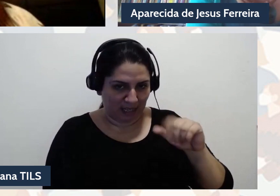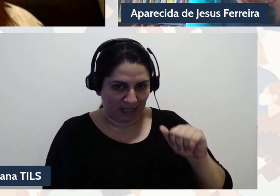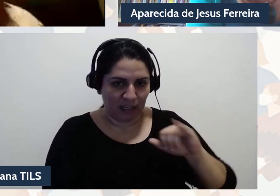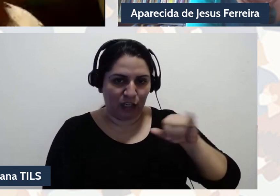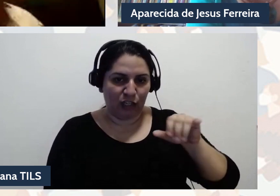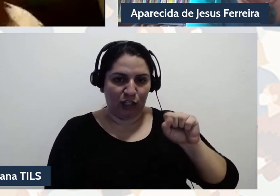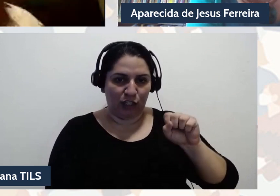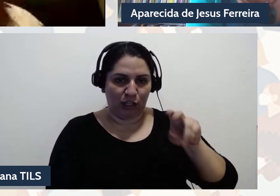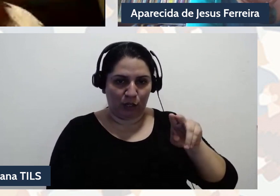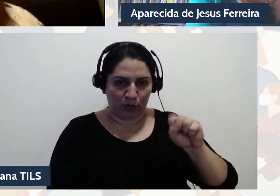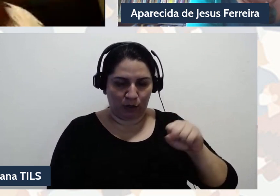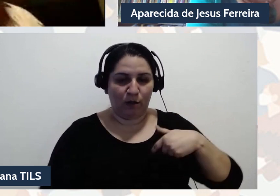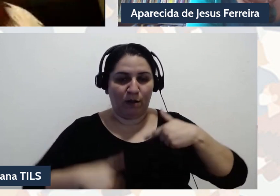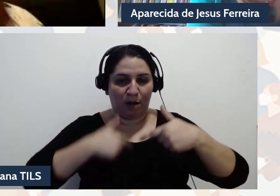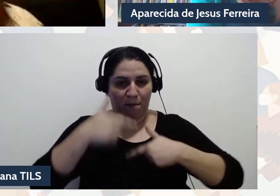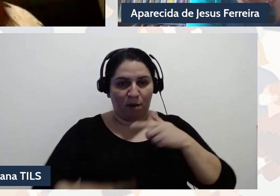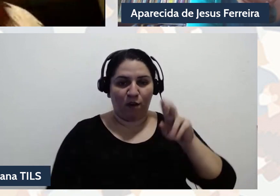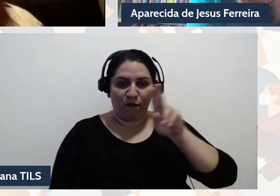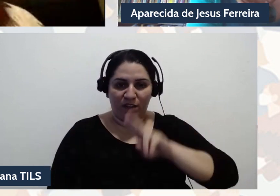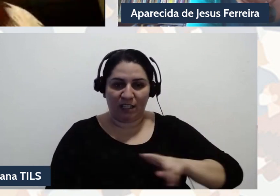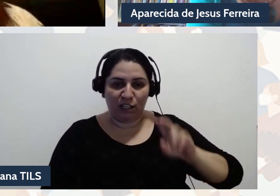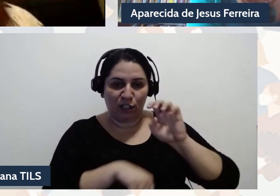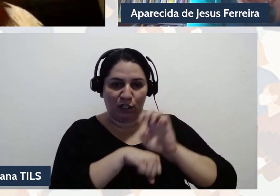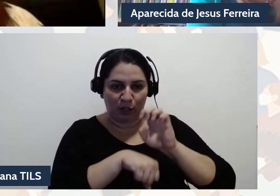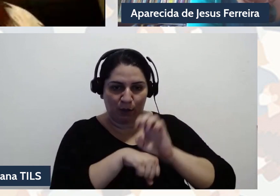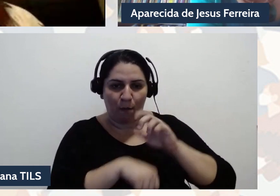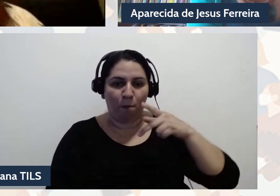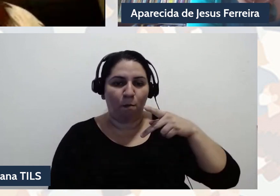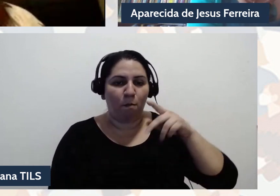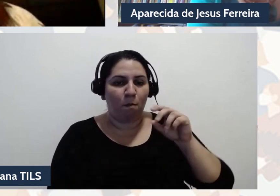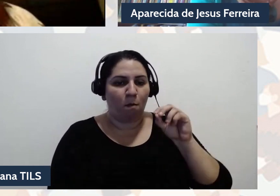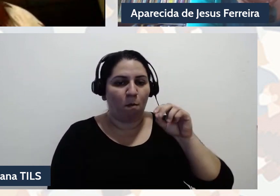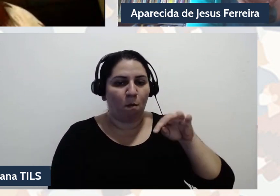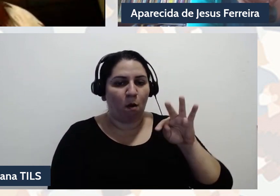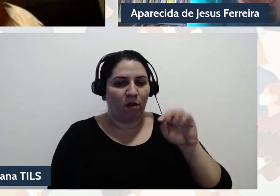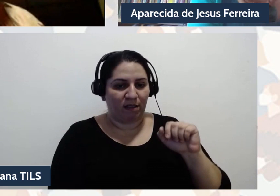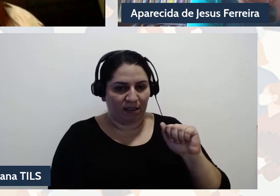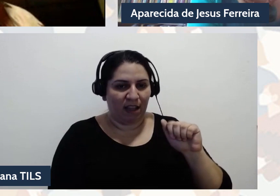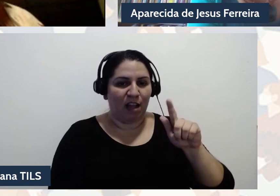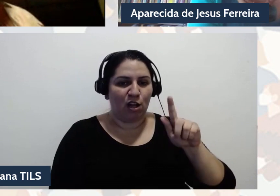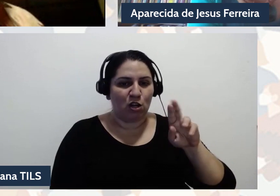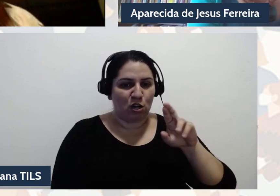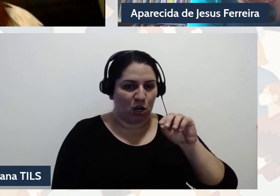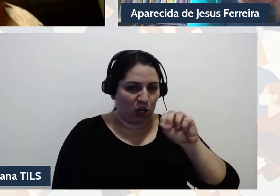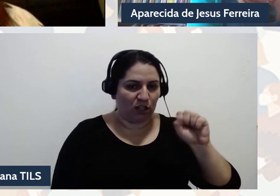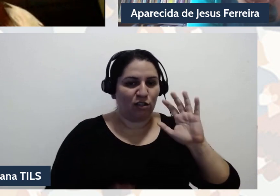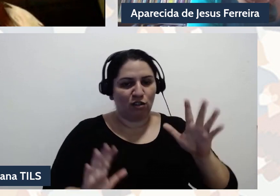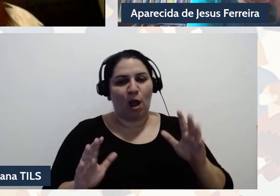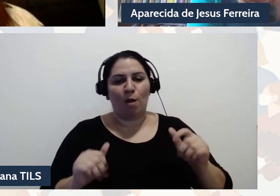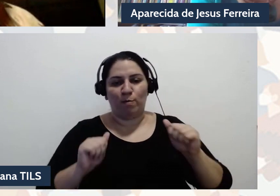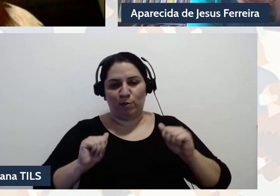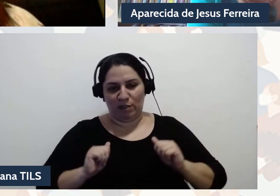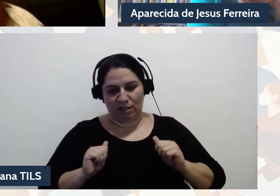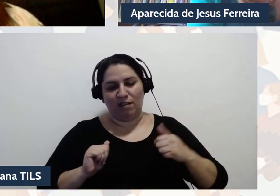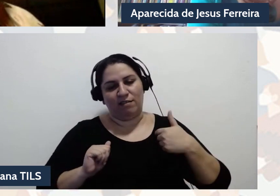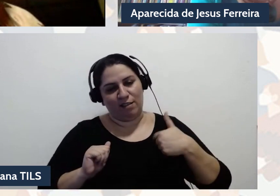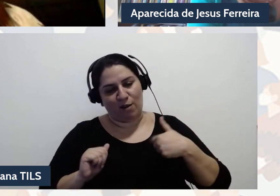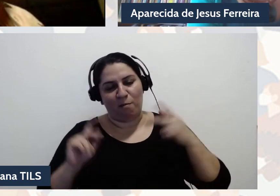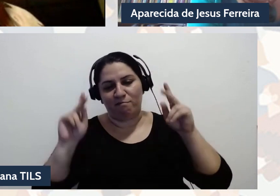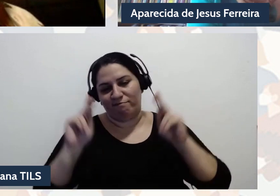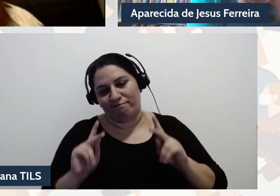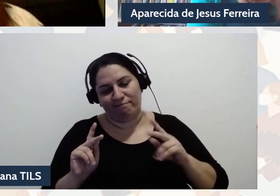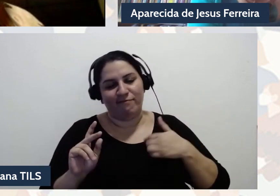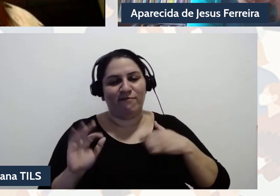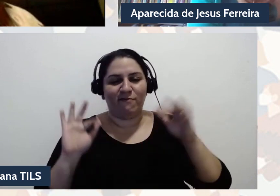Estadual de Ponta Grossa, aposentada. E para mim é um grande prazer estar aqui fazendo a mediação dessa